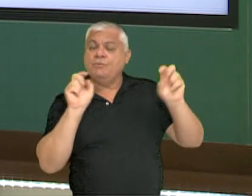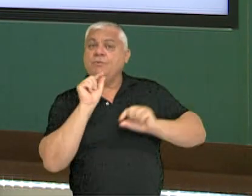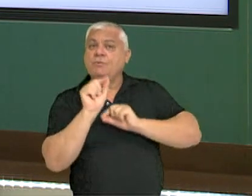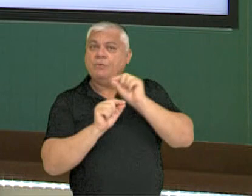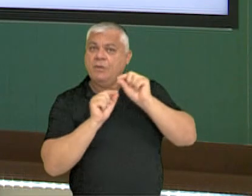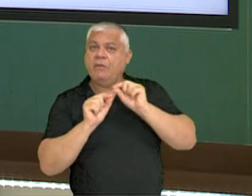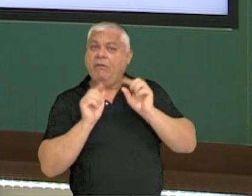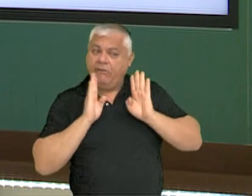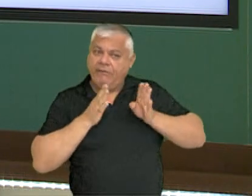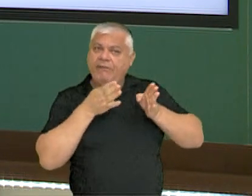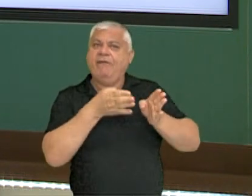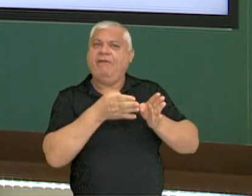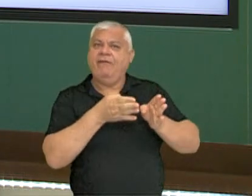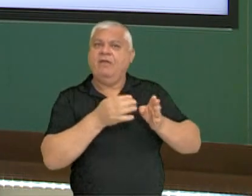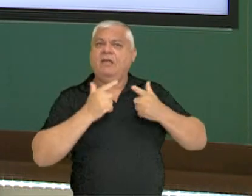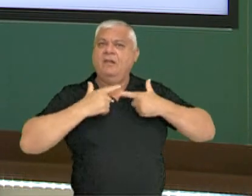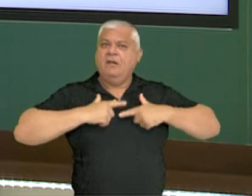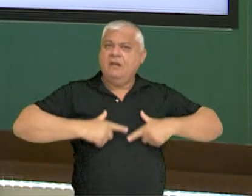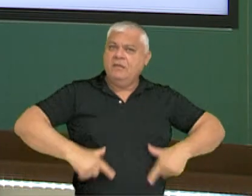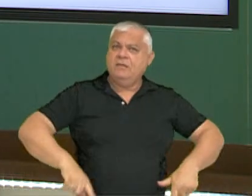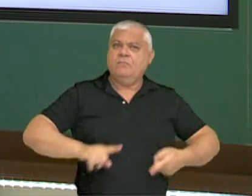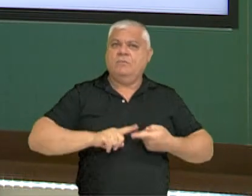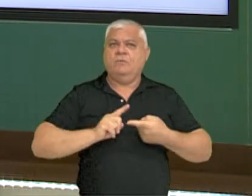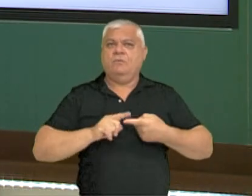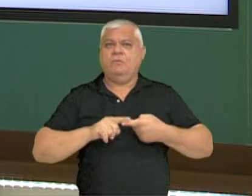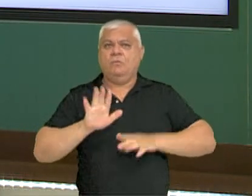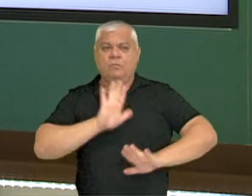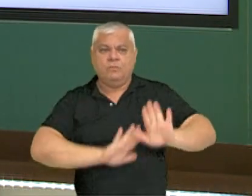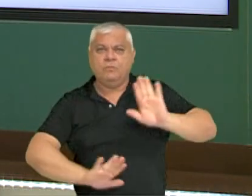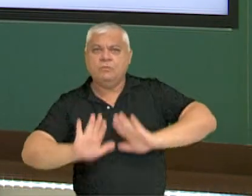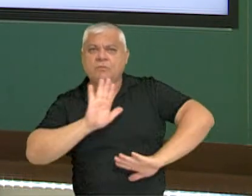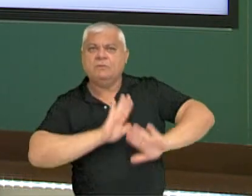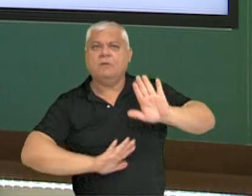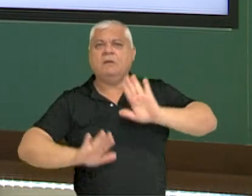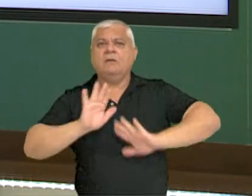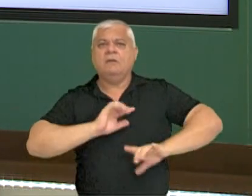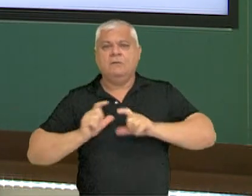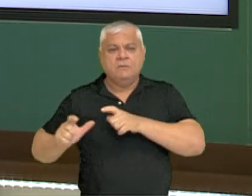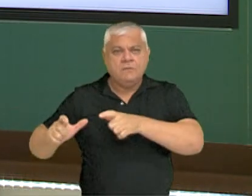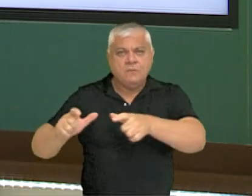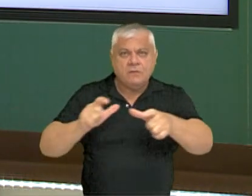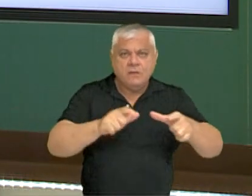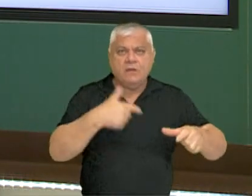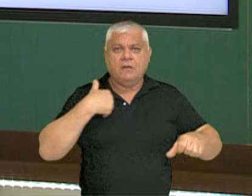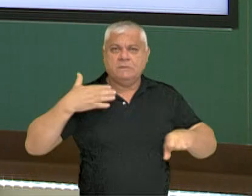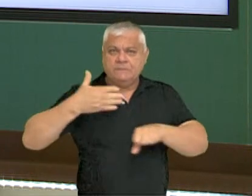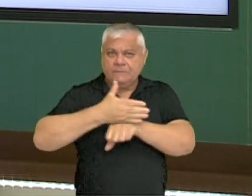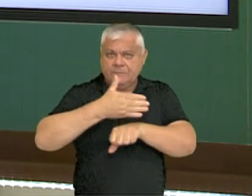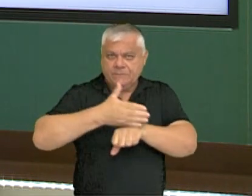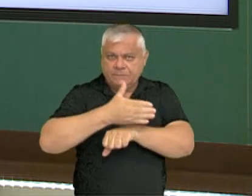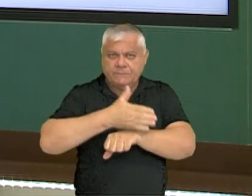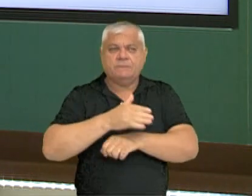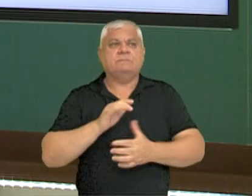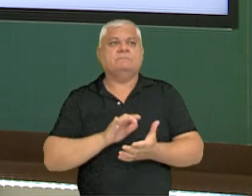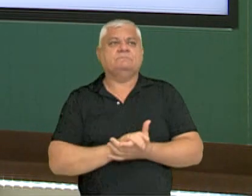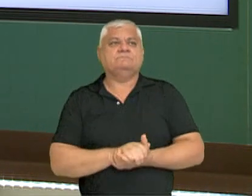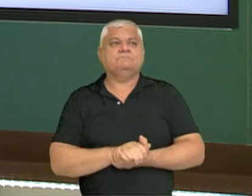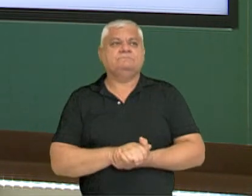a essa questão de limpeza, de cuidado com os ambientes que nós frequentamos. Vamos ver então.